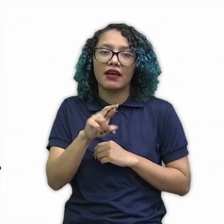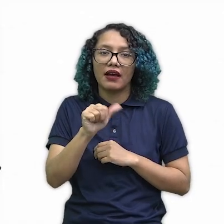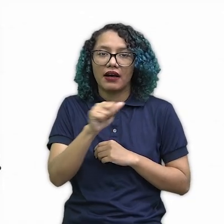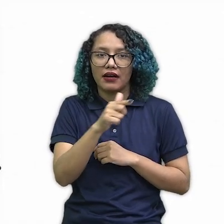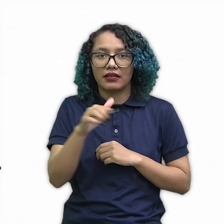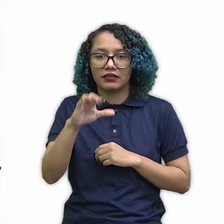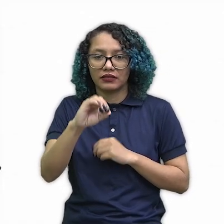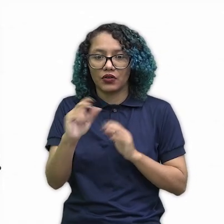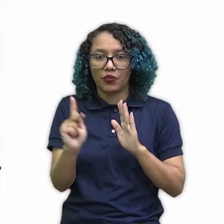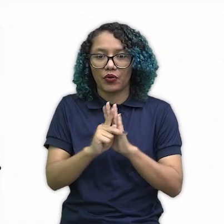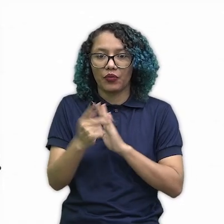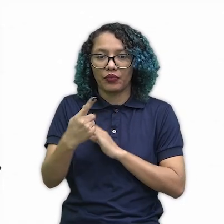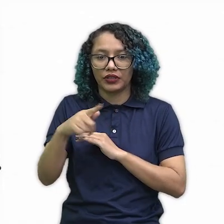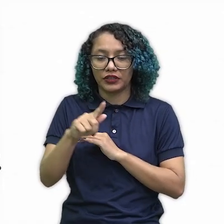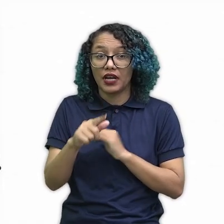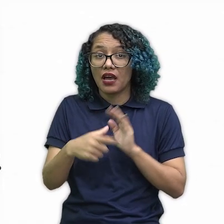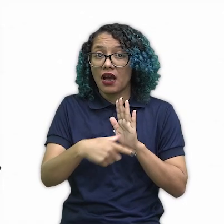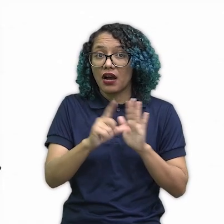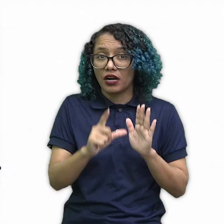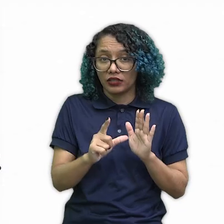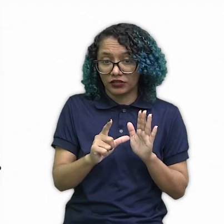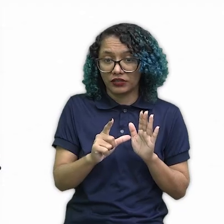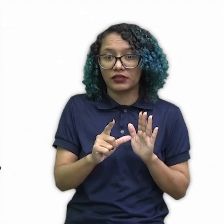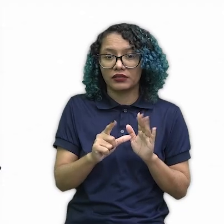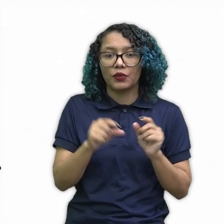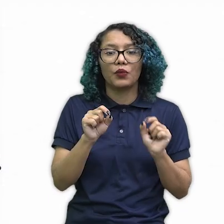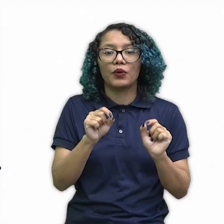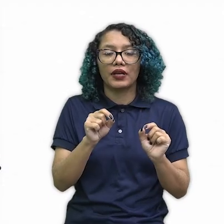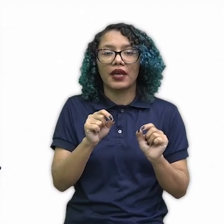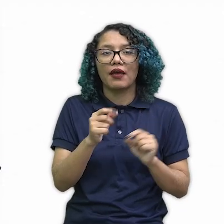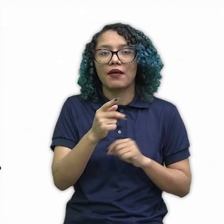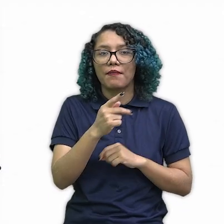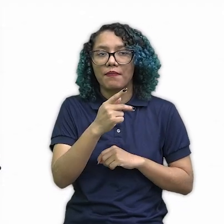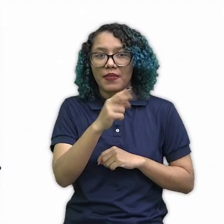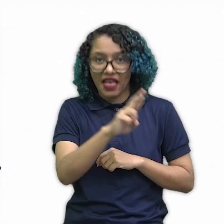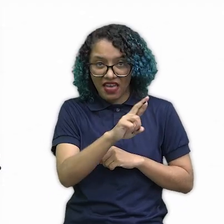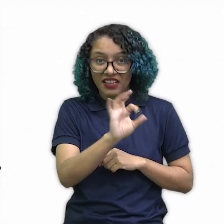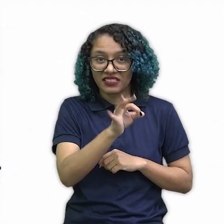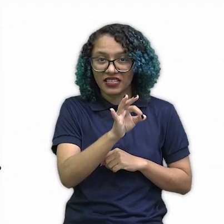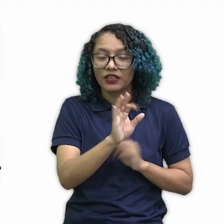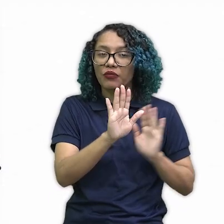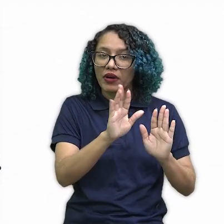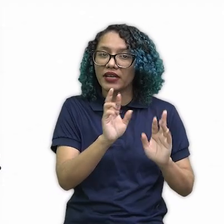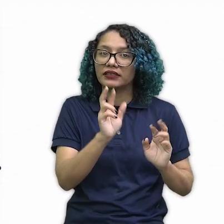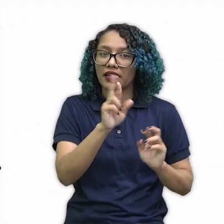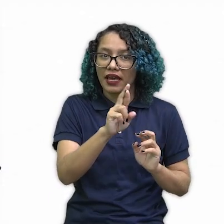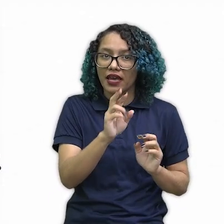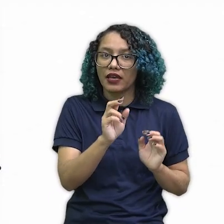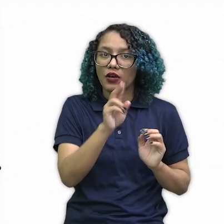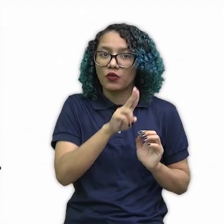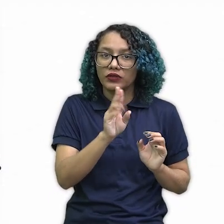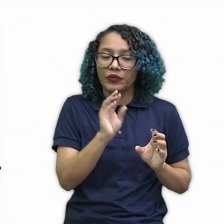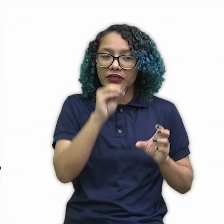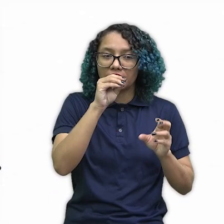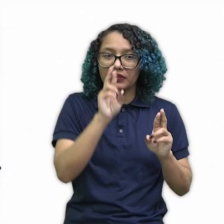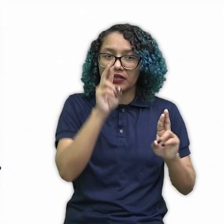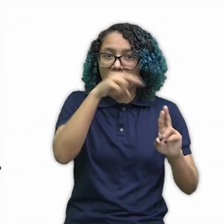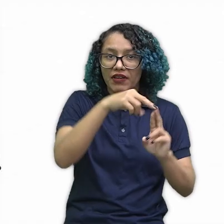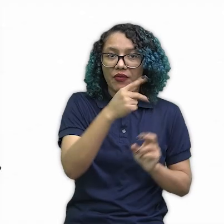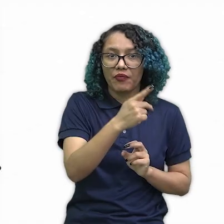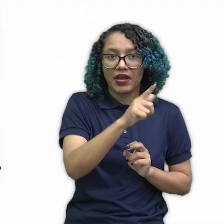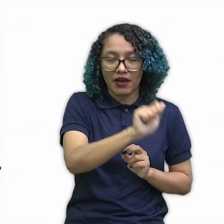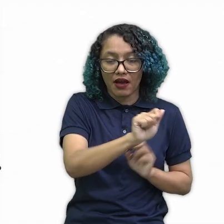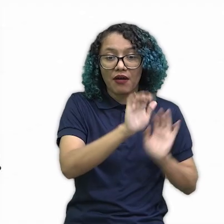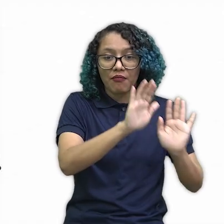gente chamava a razão de R, né? Mas R a gente trata quando é PA. No caso de PG a gente chama de Q, tá bom? E